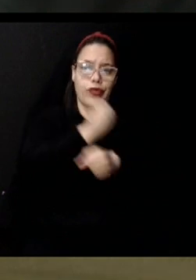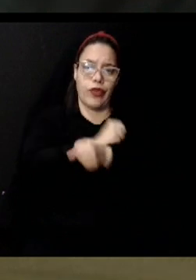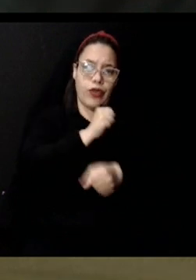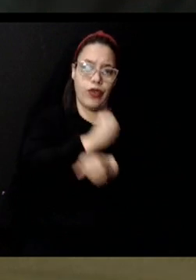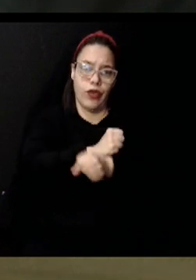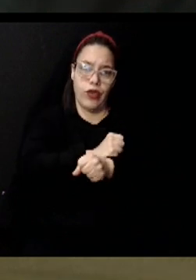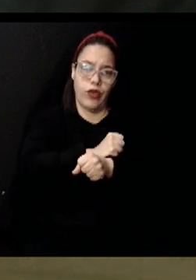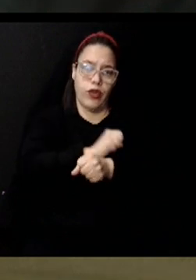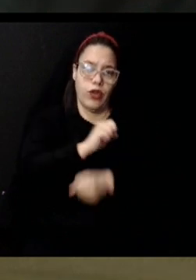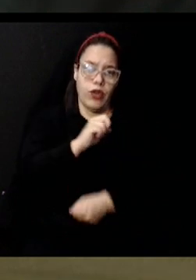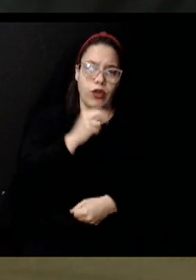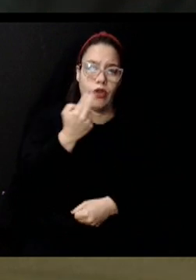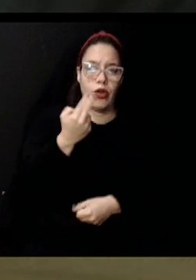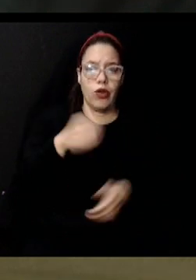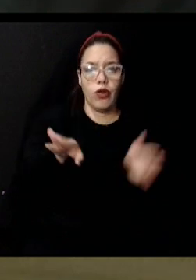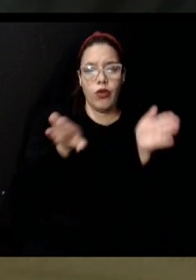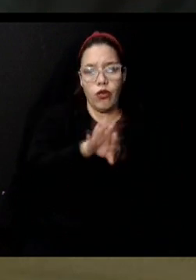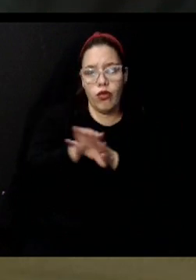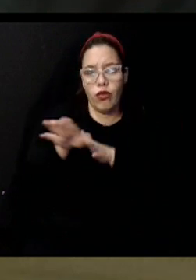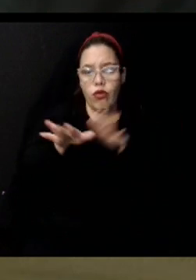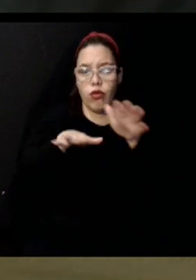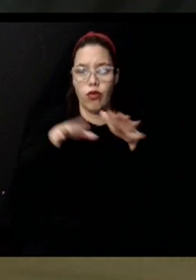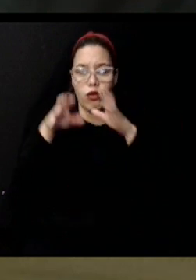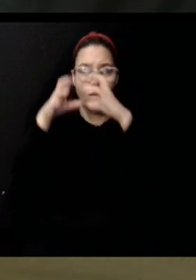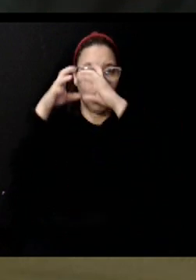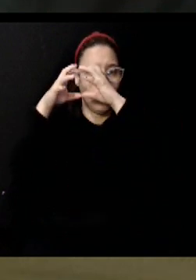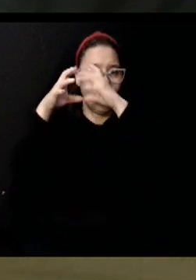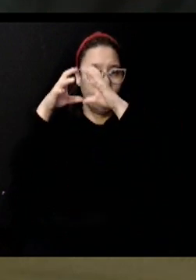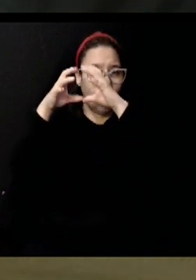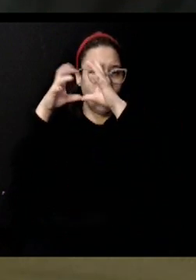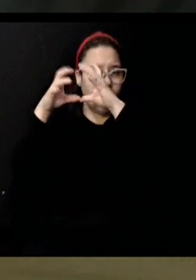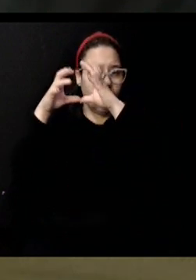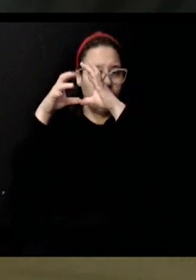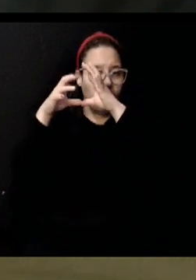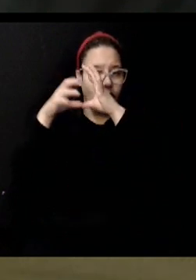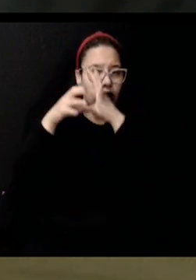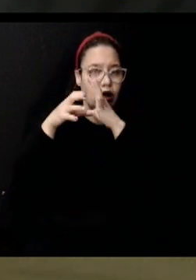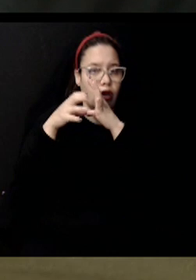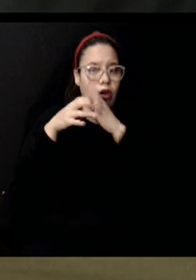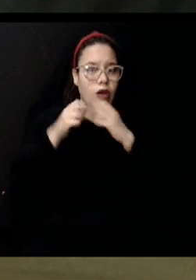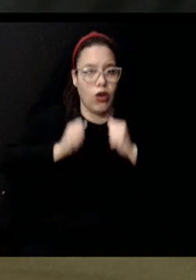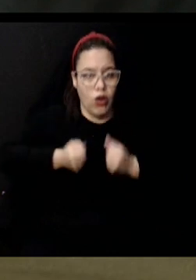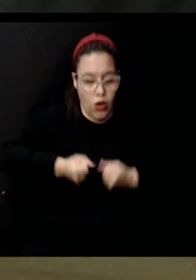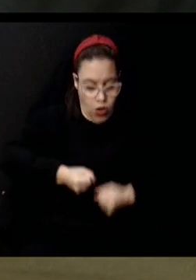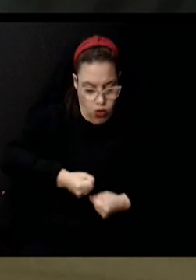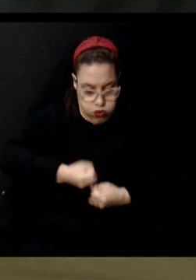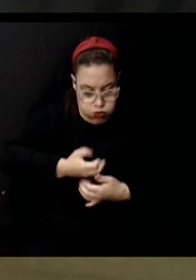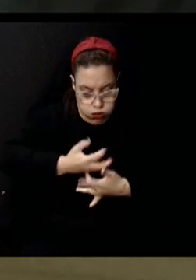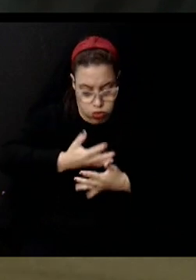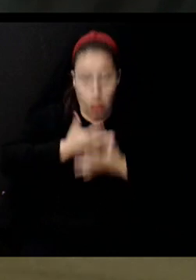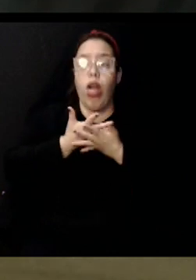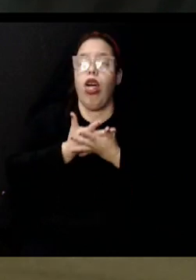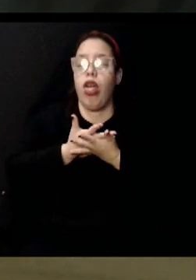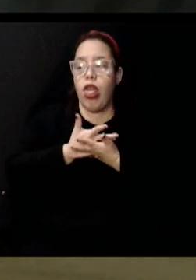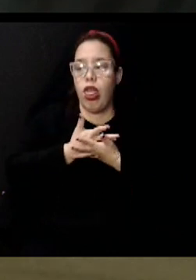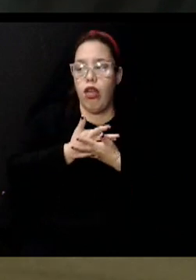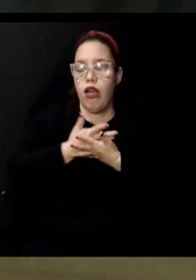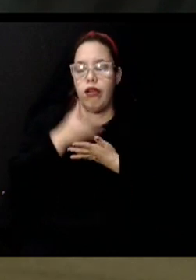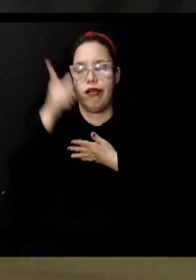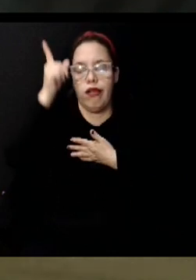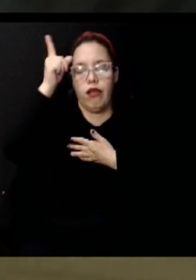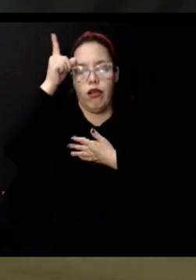ou chega uma hora em que o cérebro exige externalizar a frustração para aliviar a